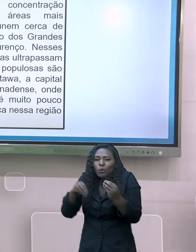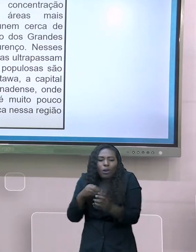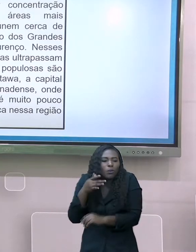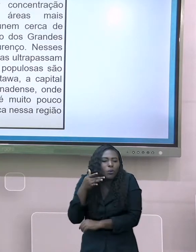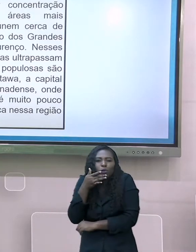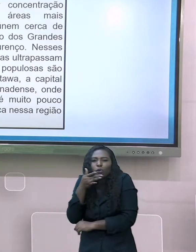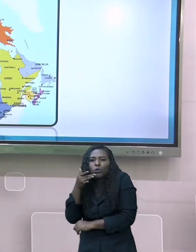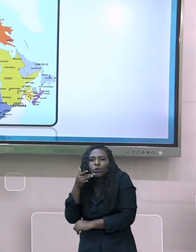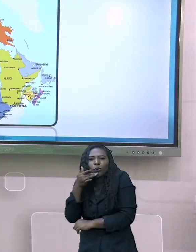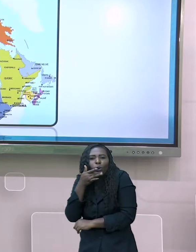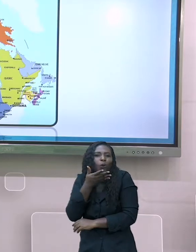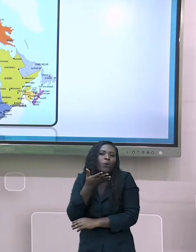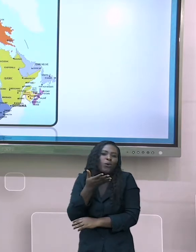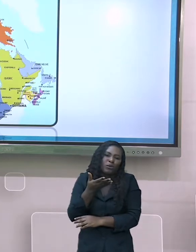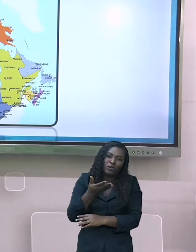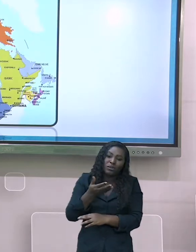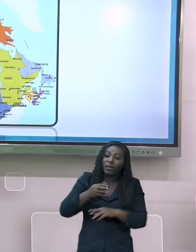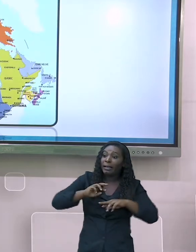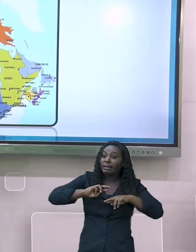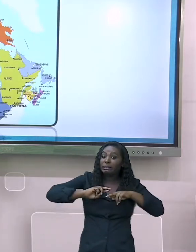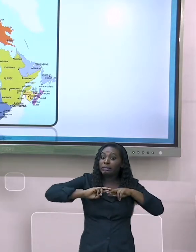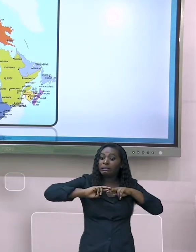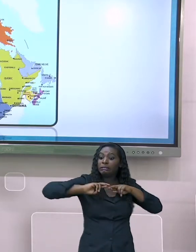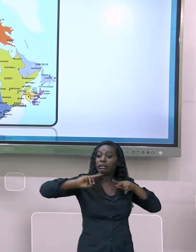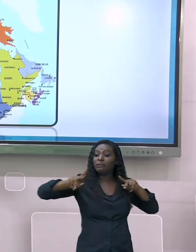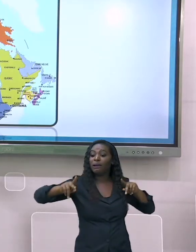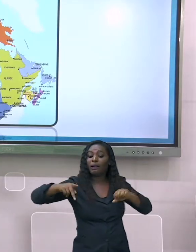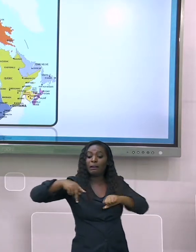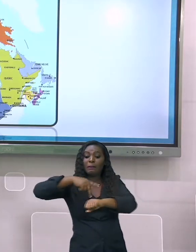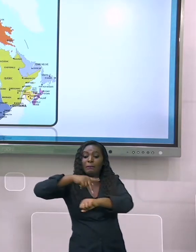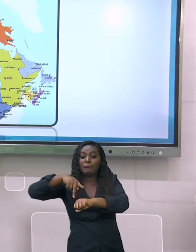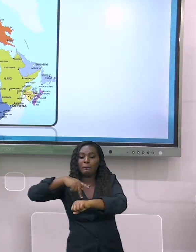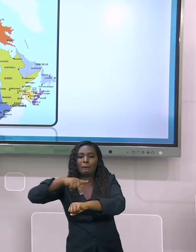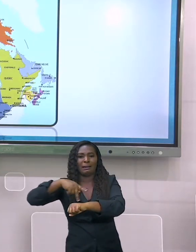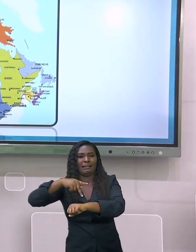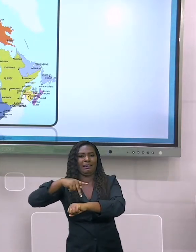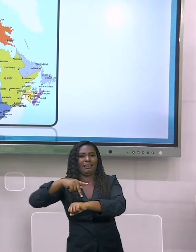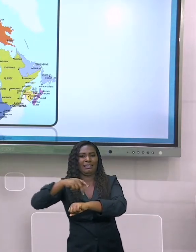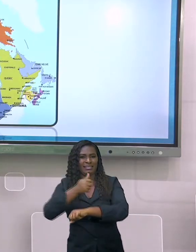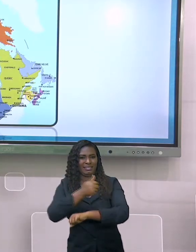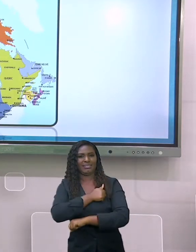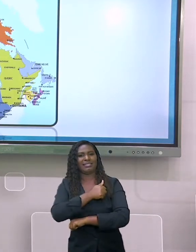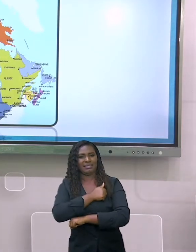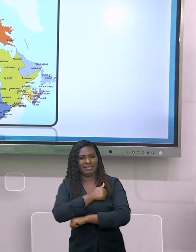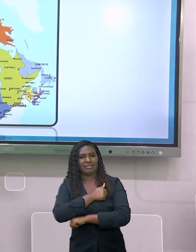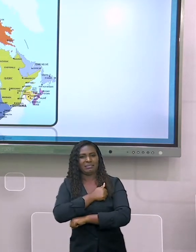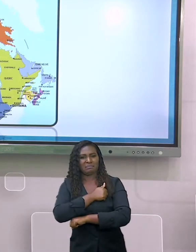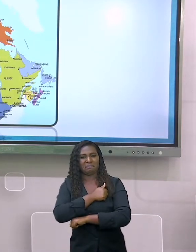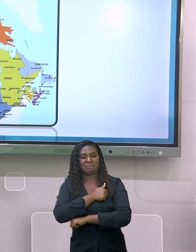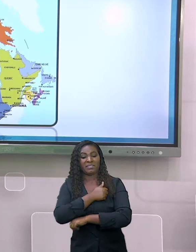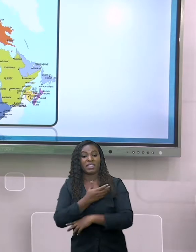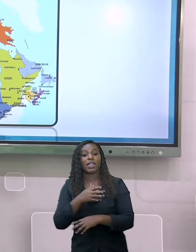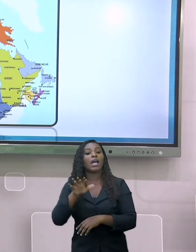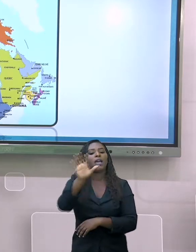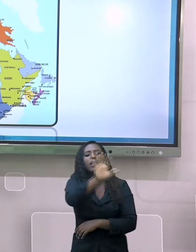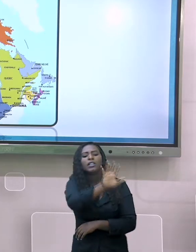diferente de um país que está na zona temperada norte